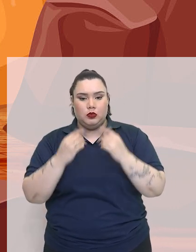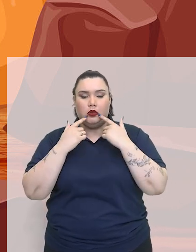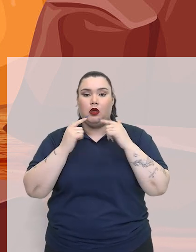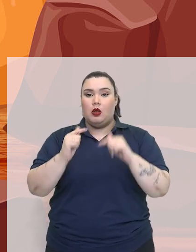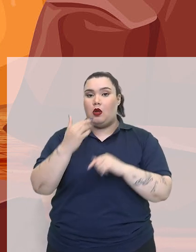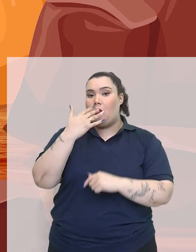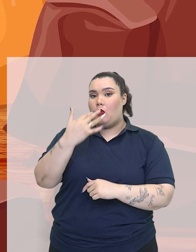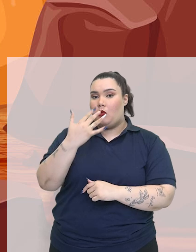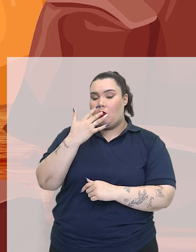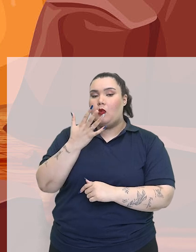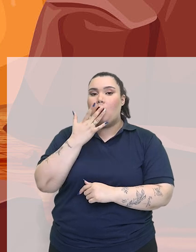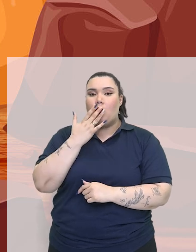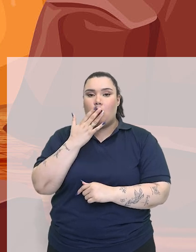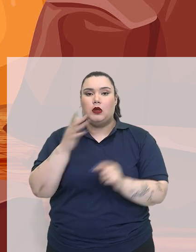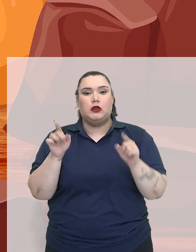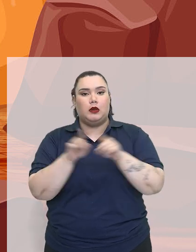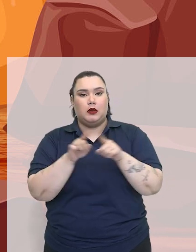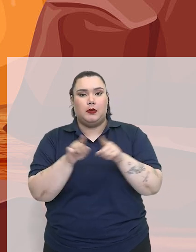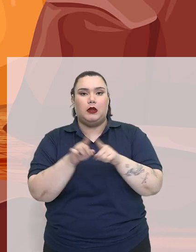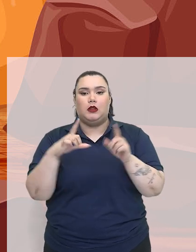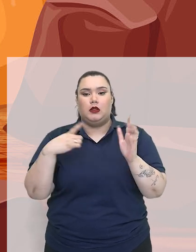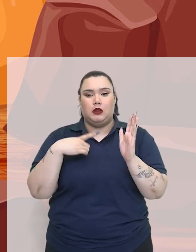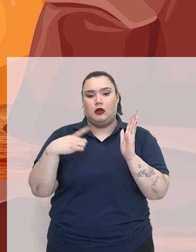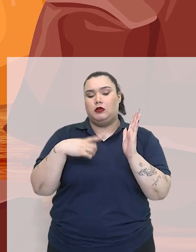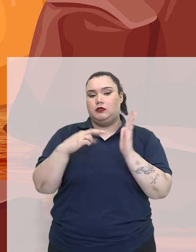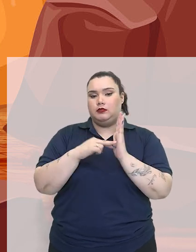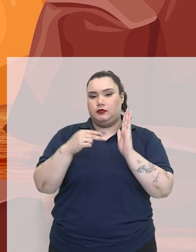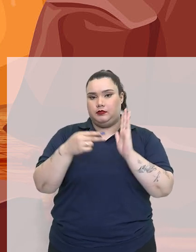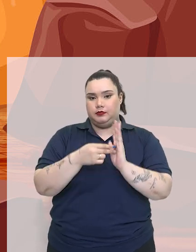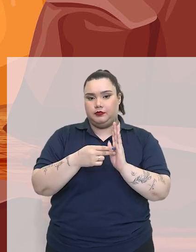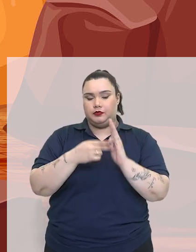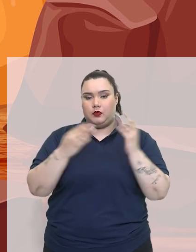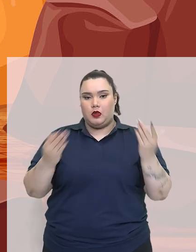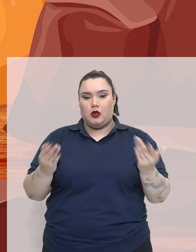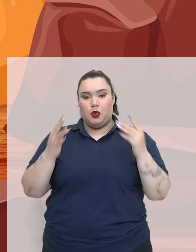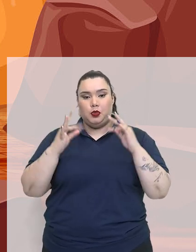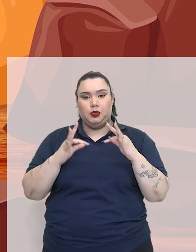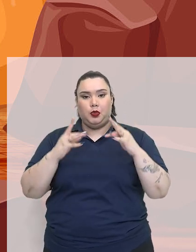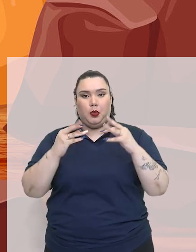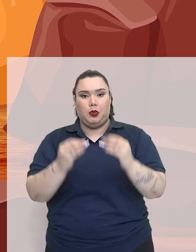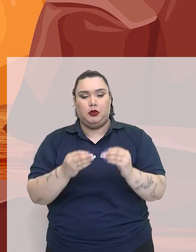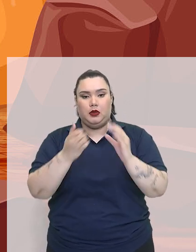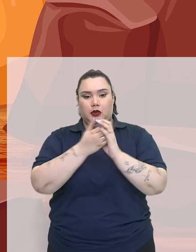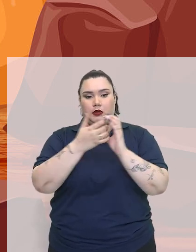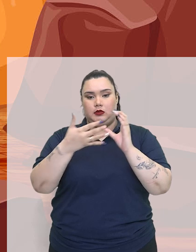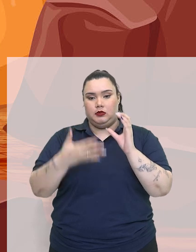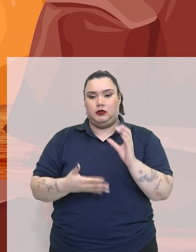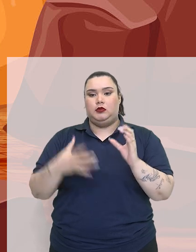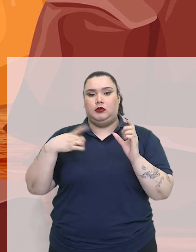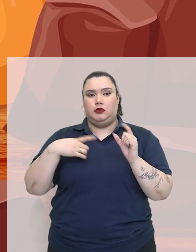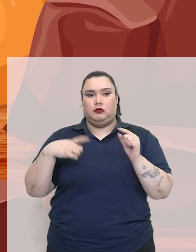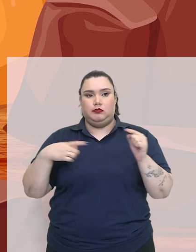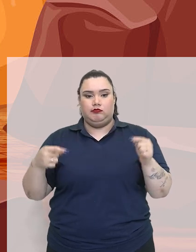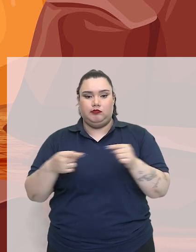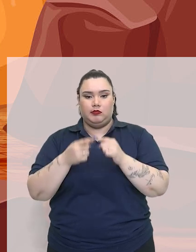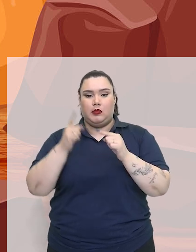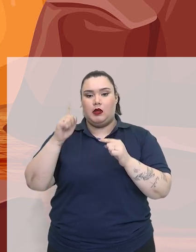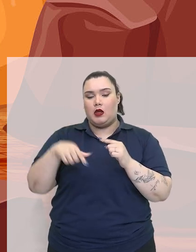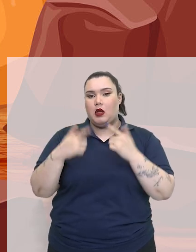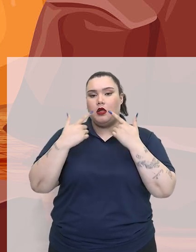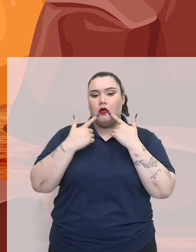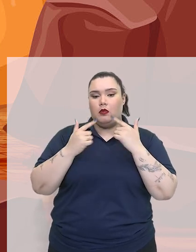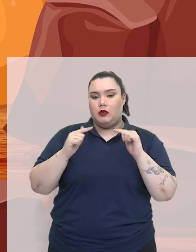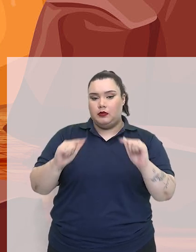as cores também. As cores, elas também têm um significado. Então, todos esses elementos, eles são considerados o quê?